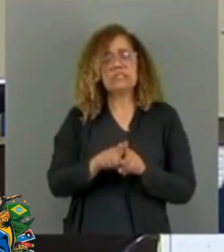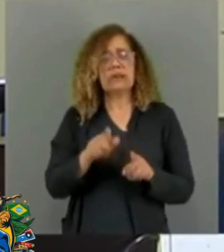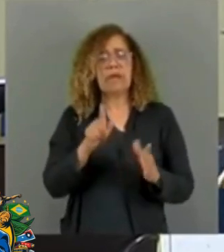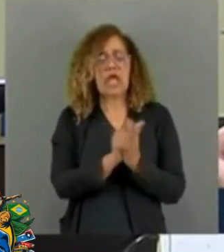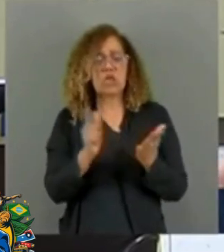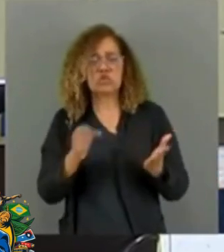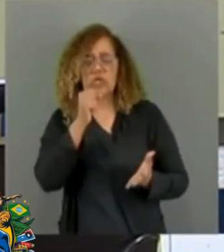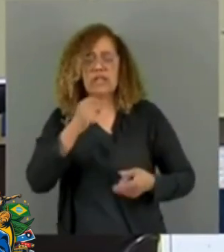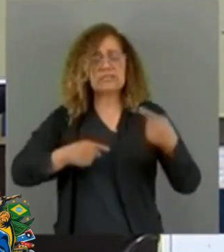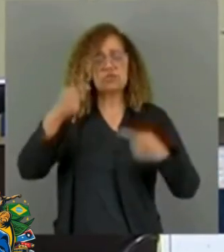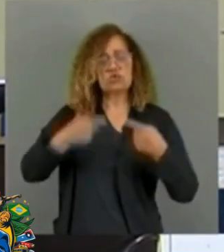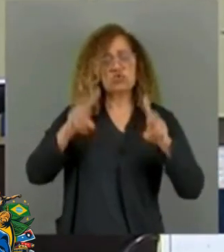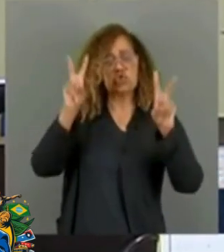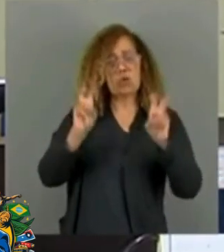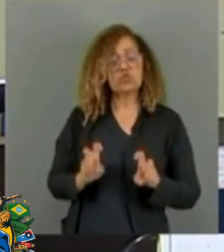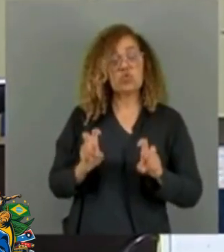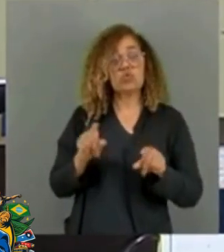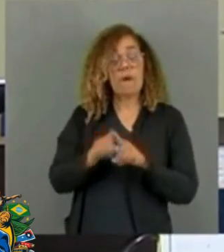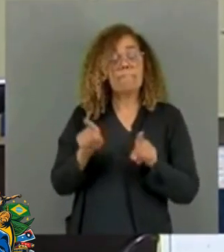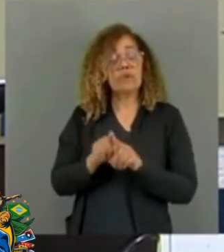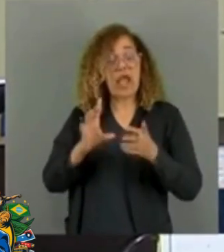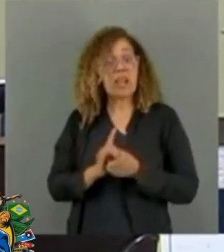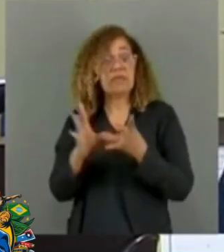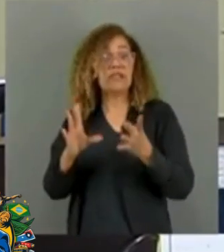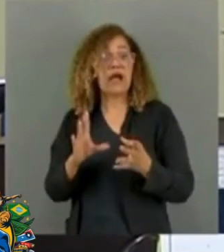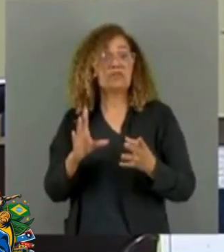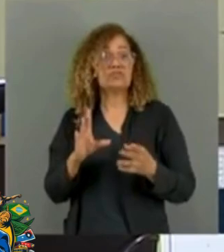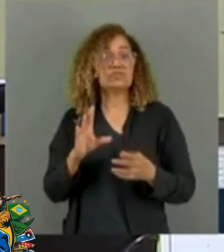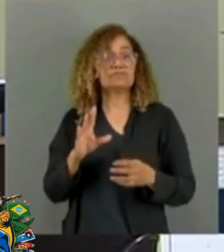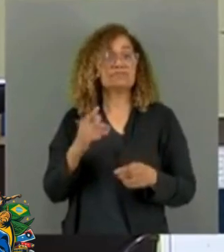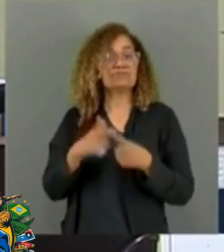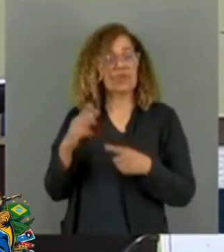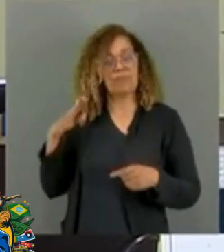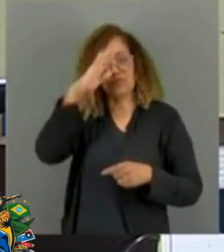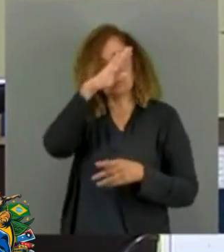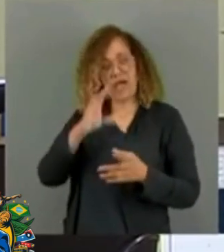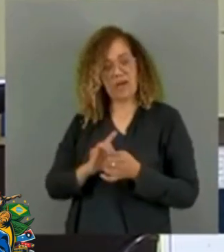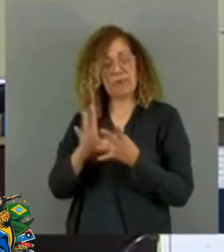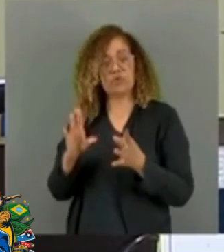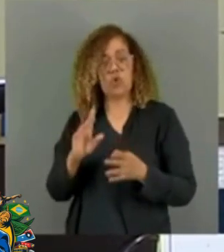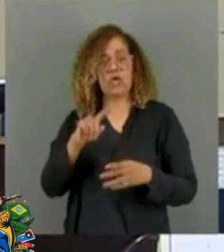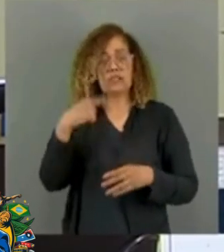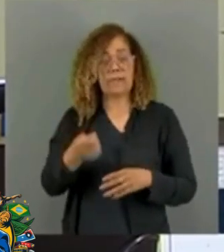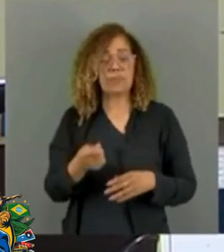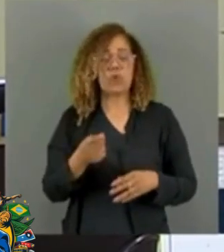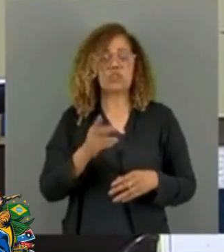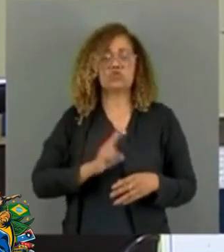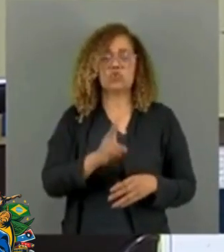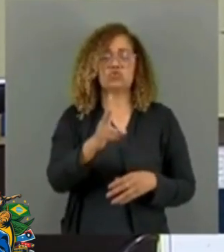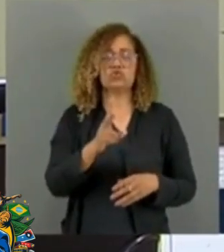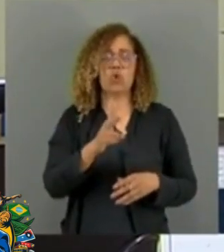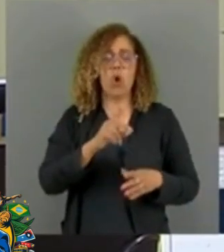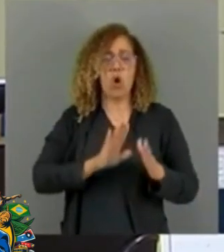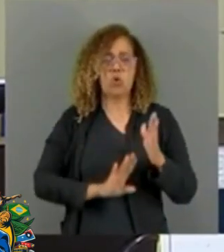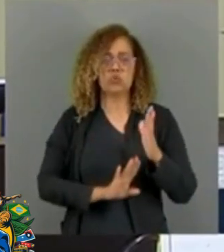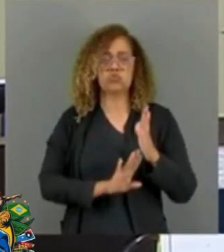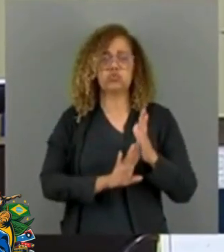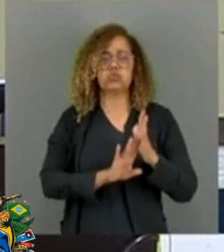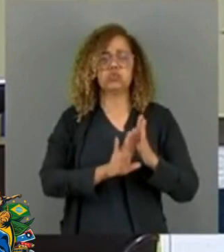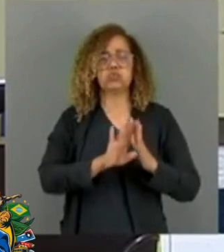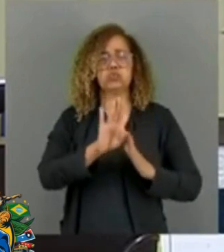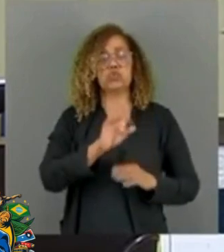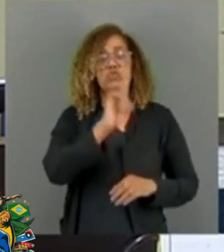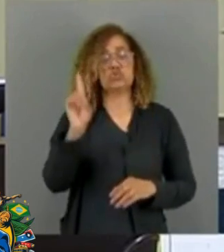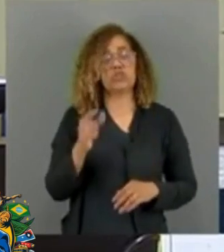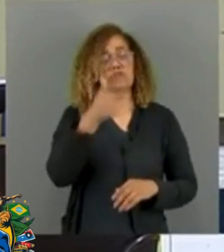para discutir esse assunto da graça do presidente Bolsonaro. E então o canal não parou mais de crescer. Isso foi dia 22 de